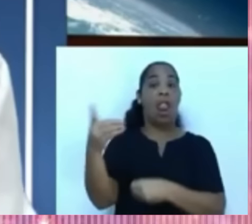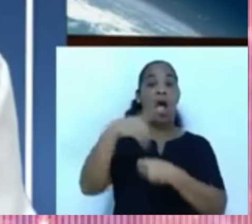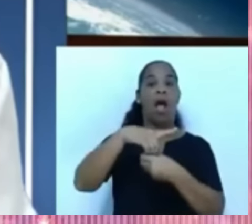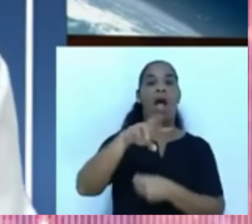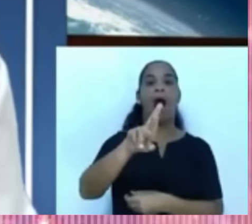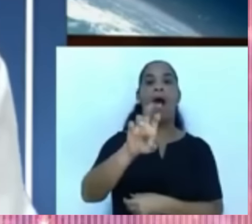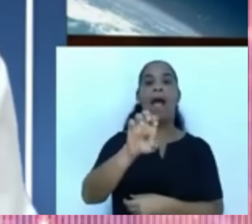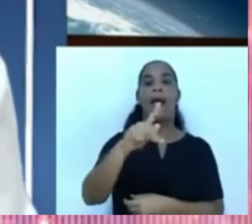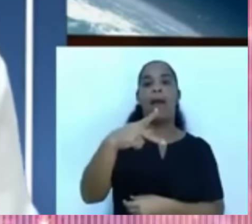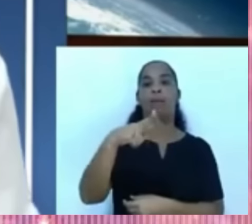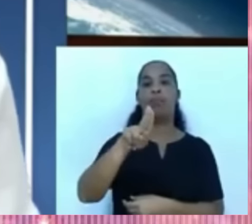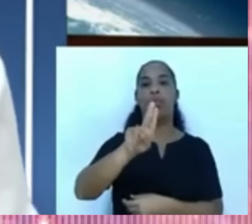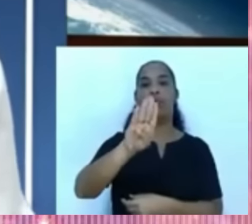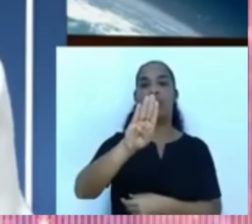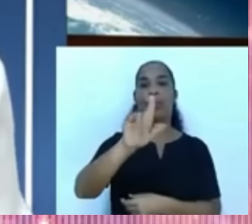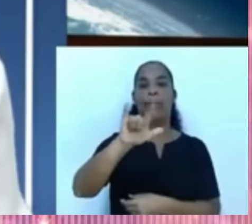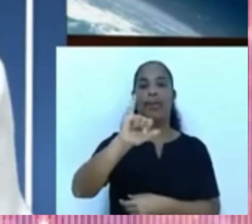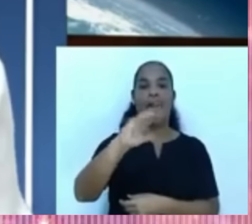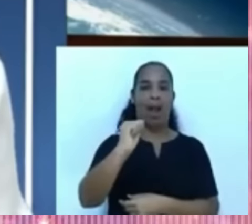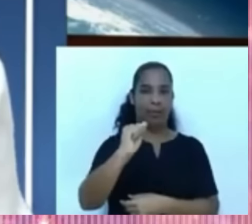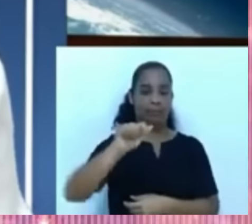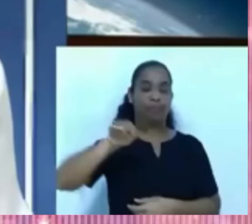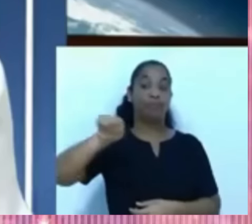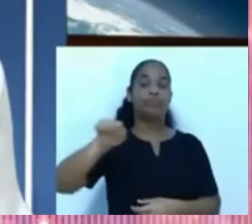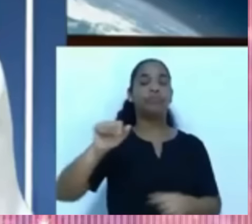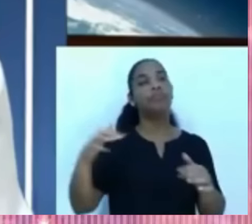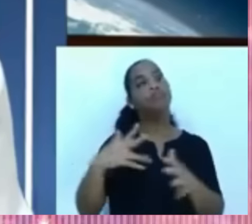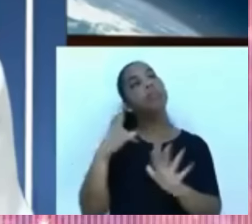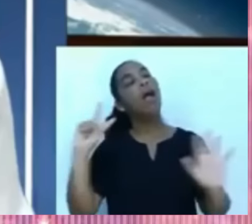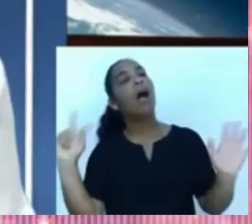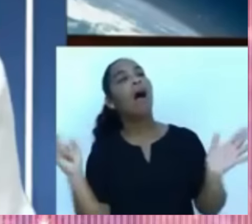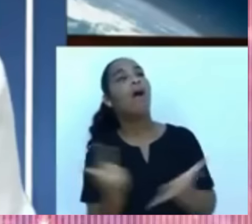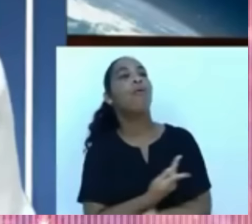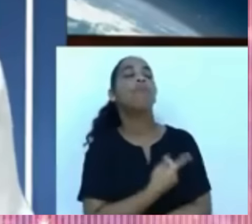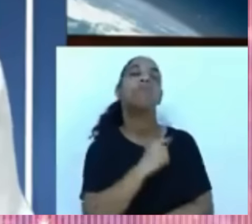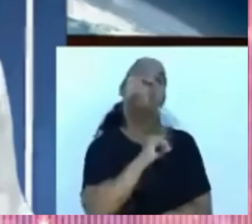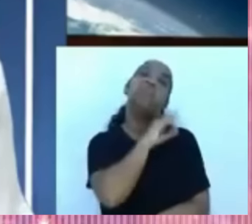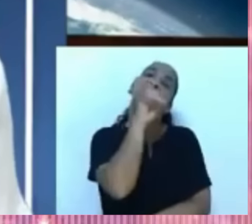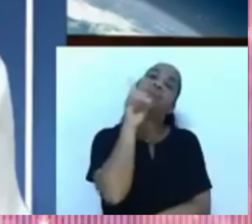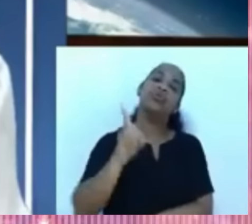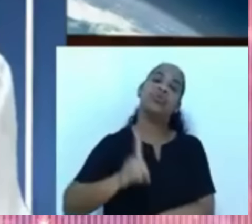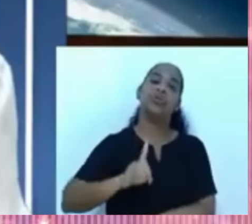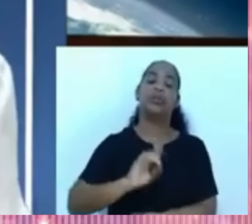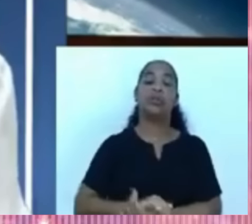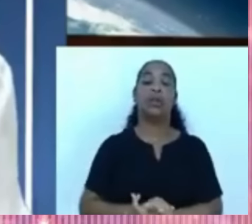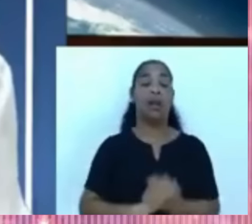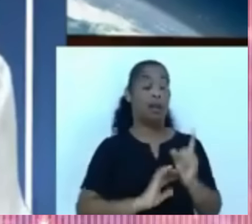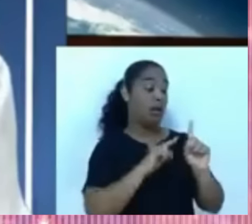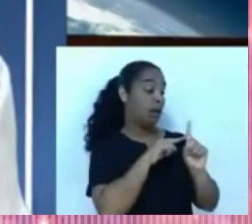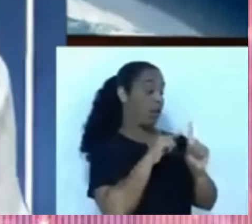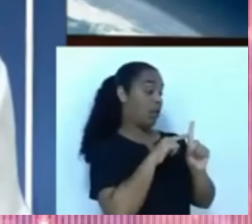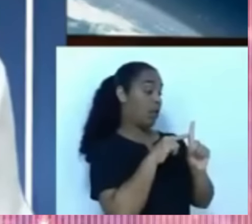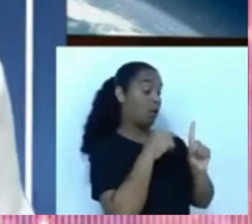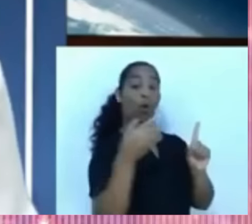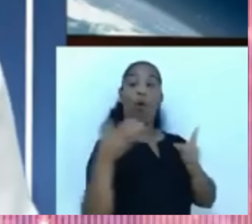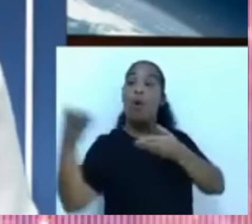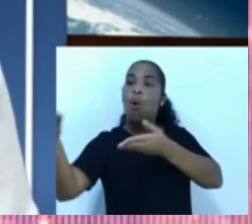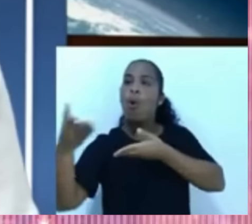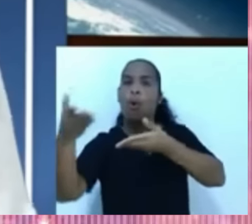os tempos em determinada ocasião patriótica ele convidou todos os